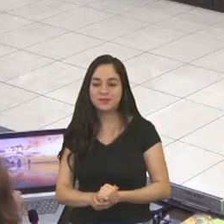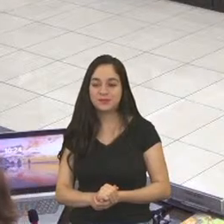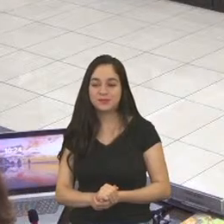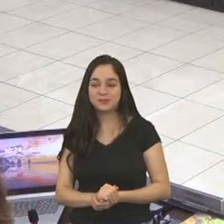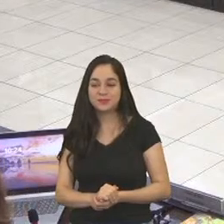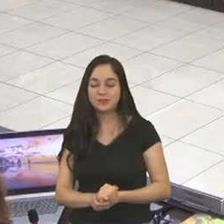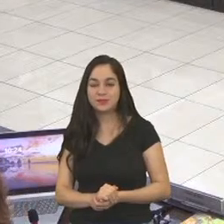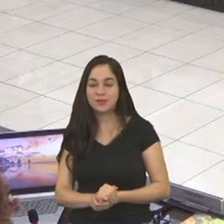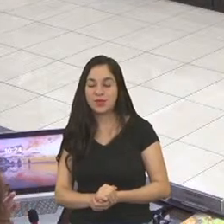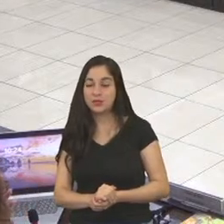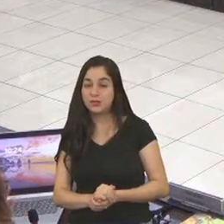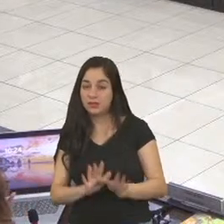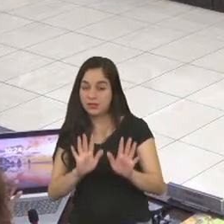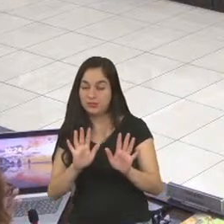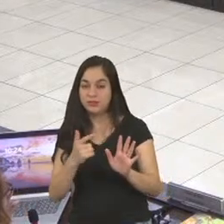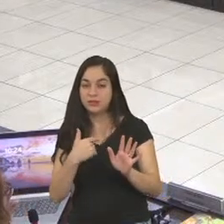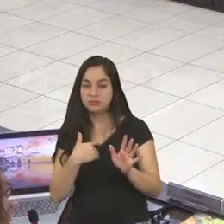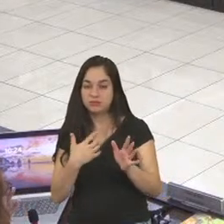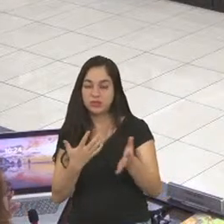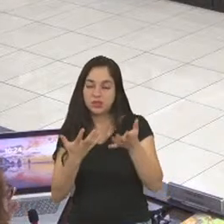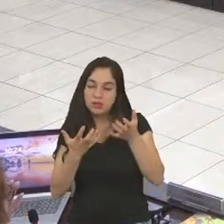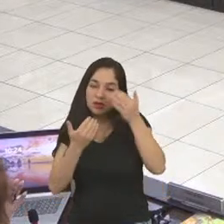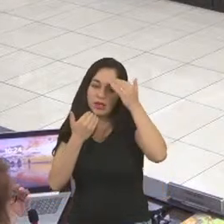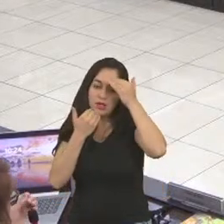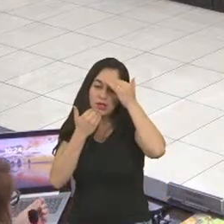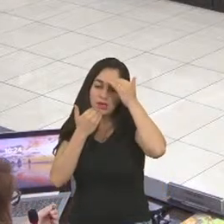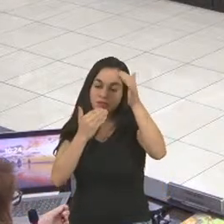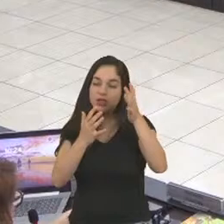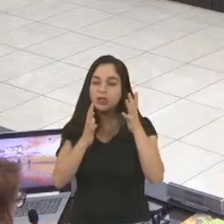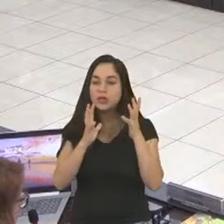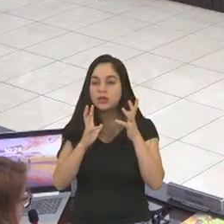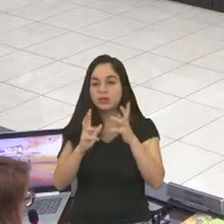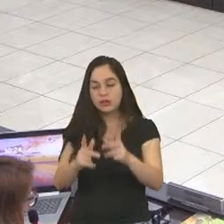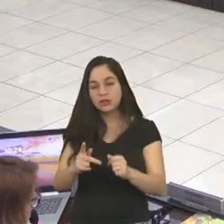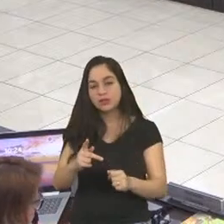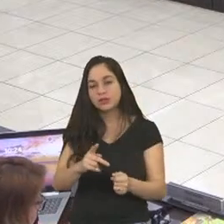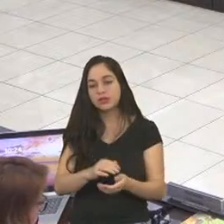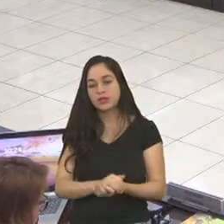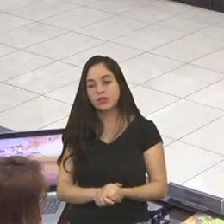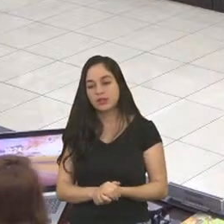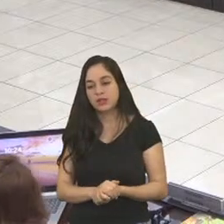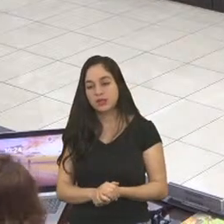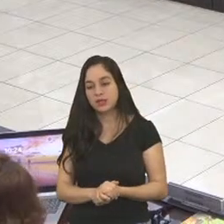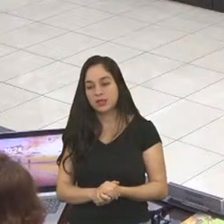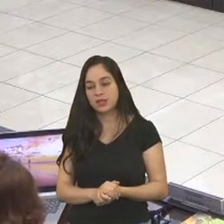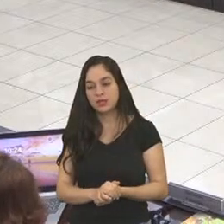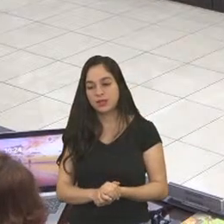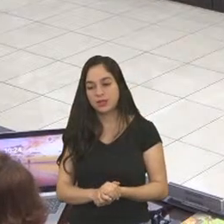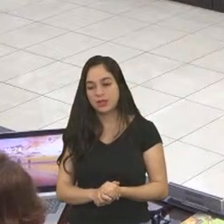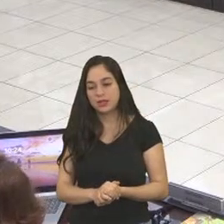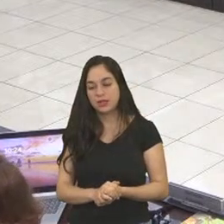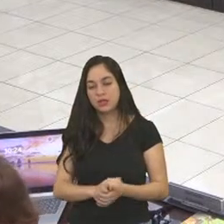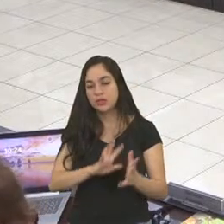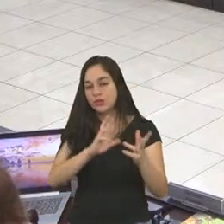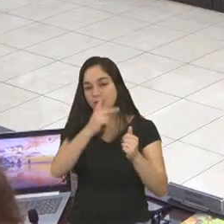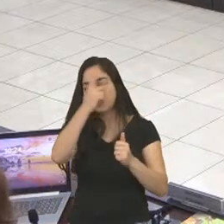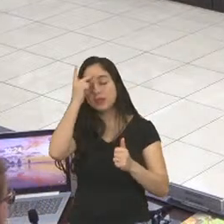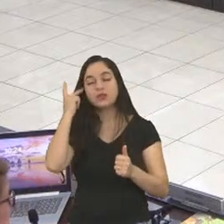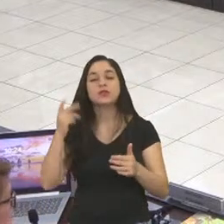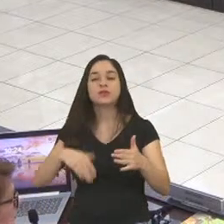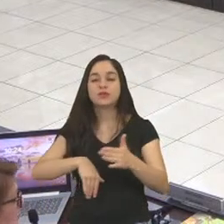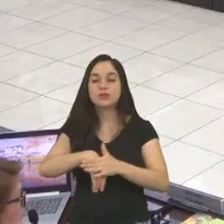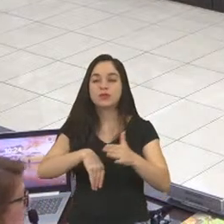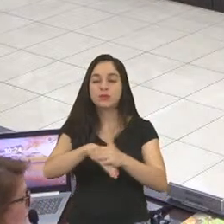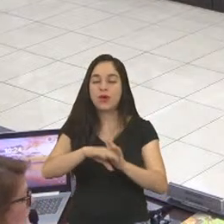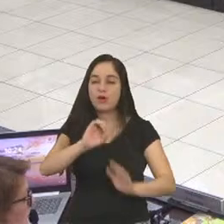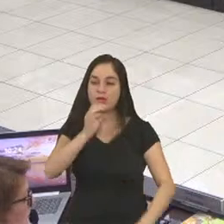Só justificando, senhora presidente, quero agradecer a todos, cumprimentar aqui em especial aqueles que fazem futebol amador na nossa cidade